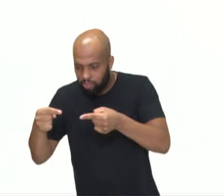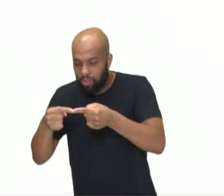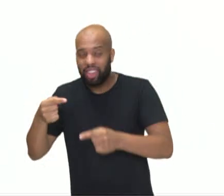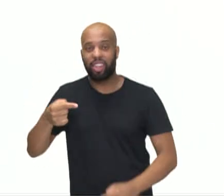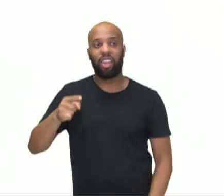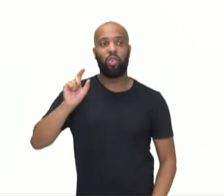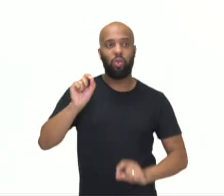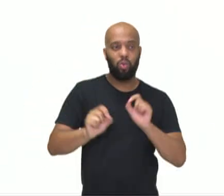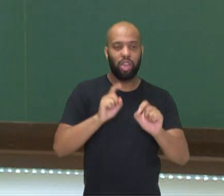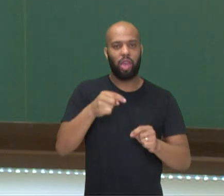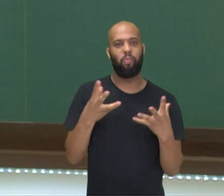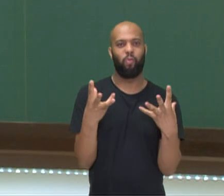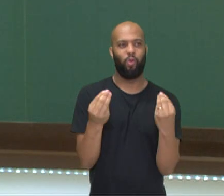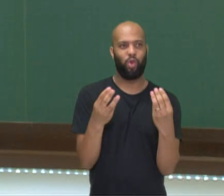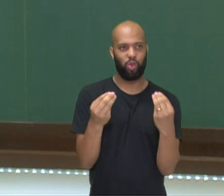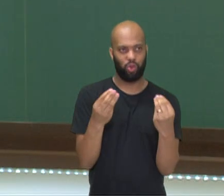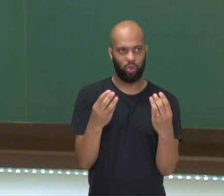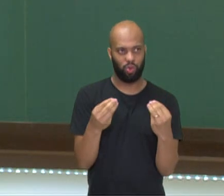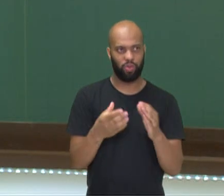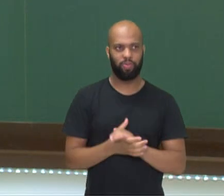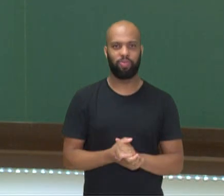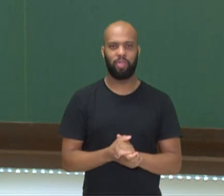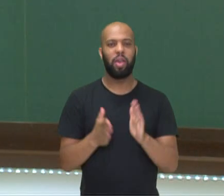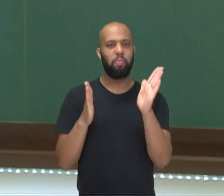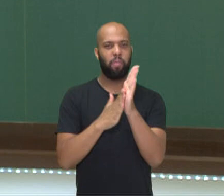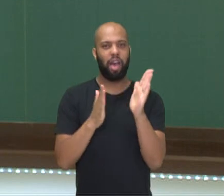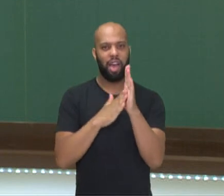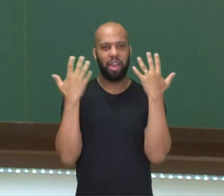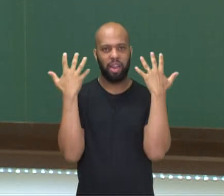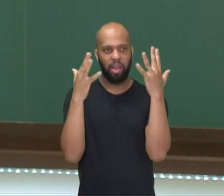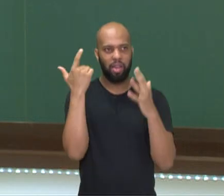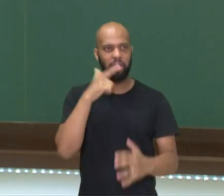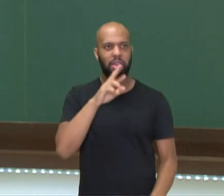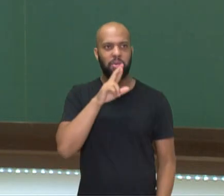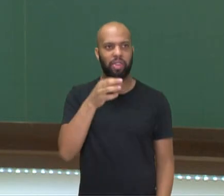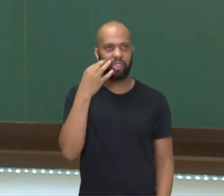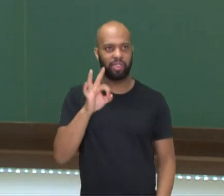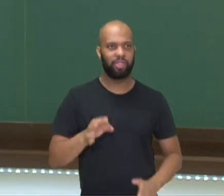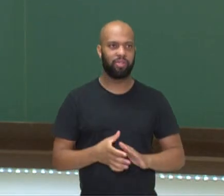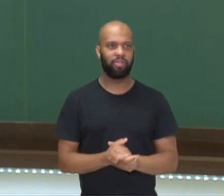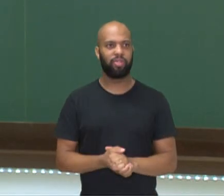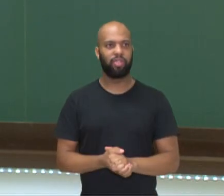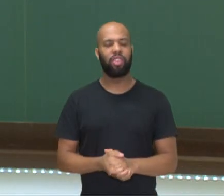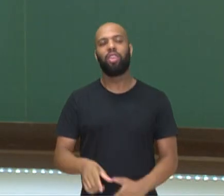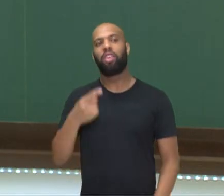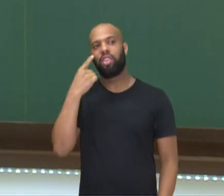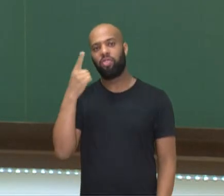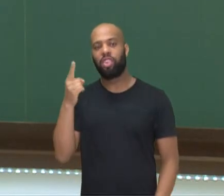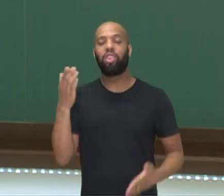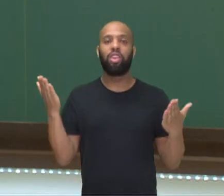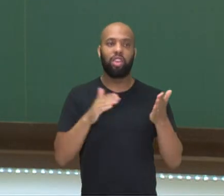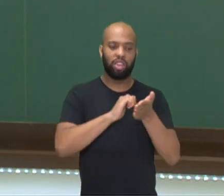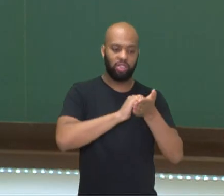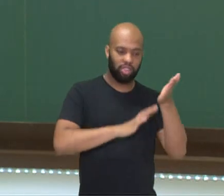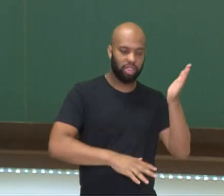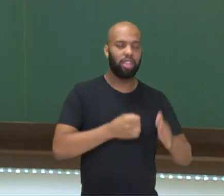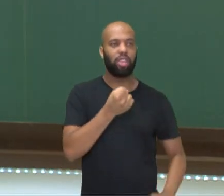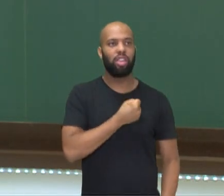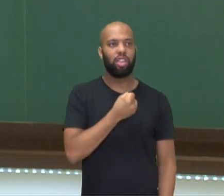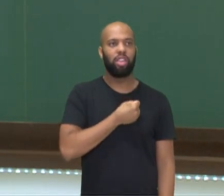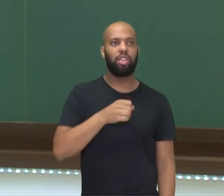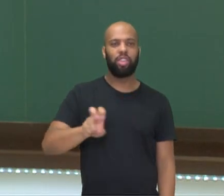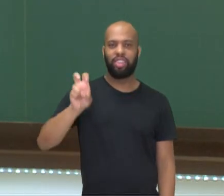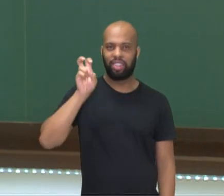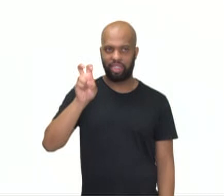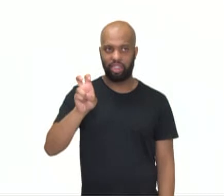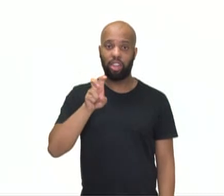do plural. Felicitações, parabéns para quem acertou. Atividade